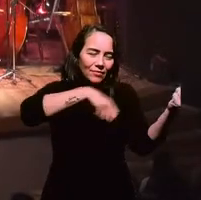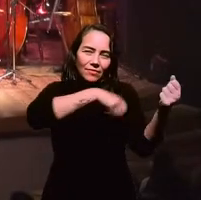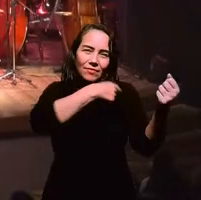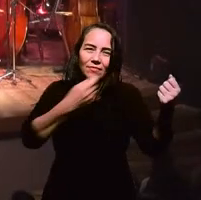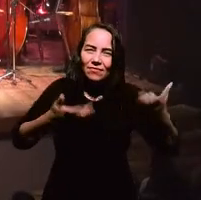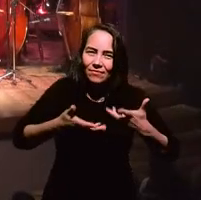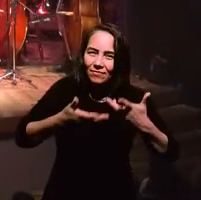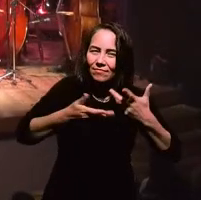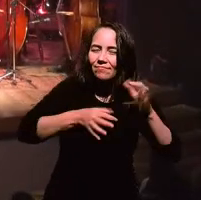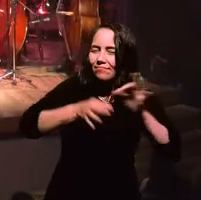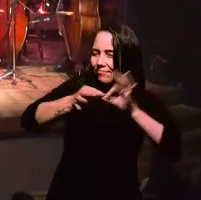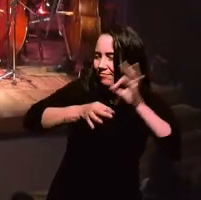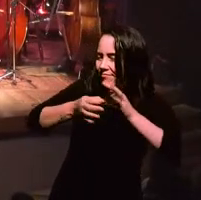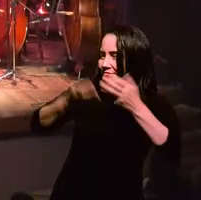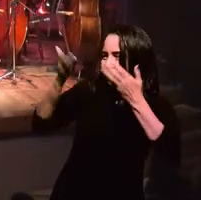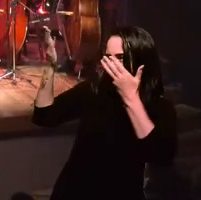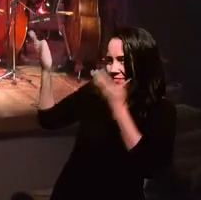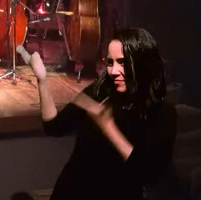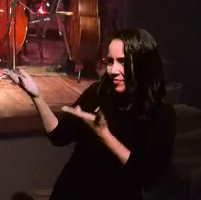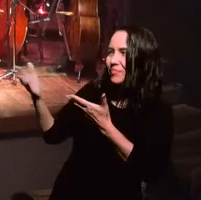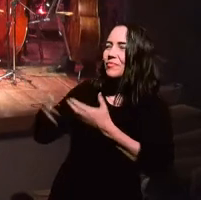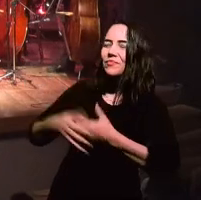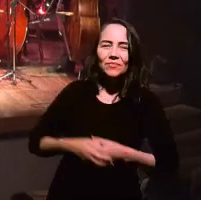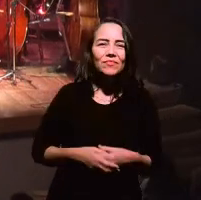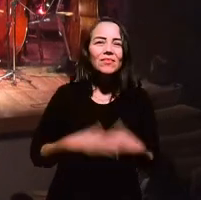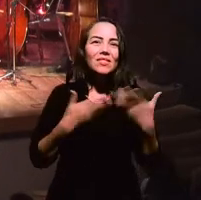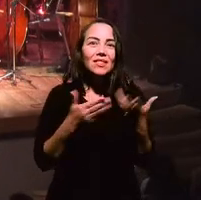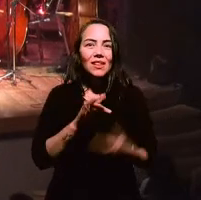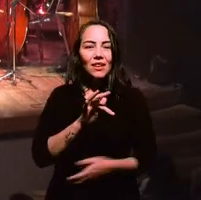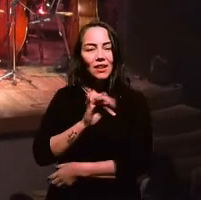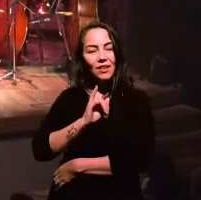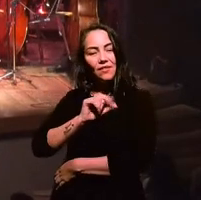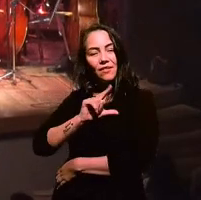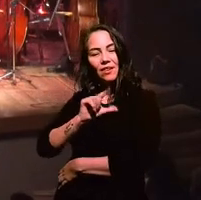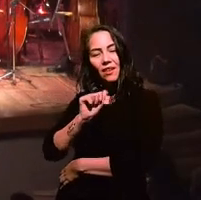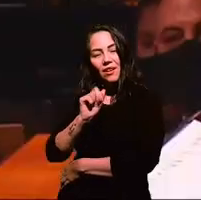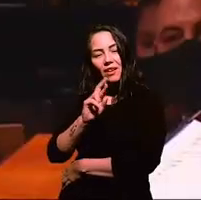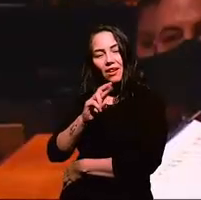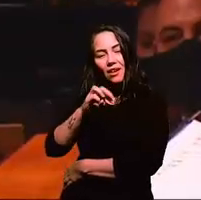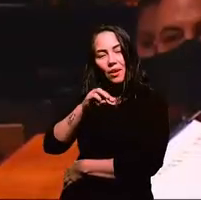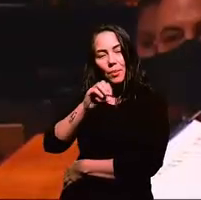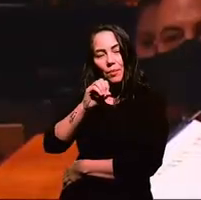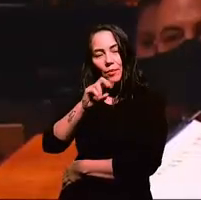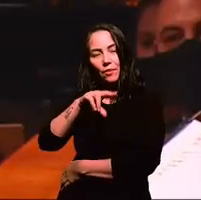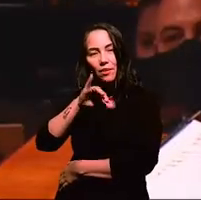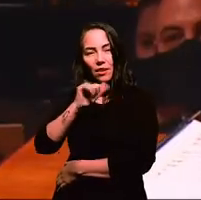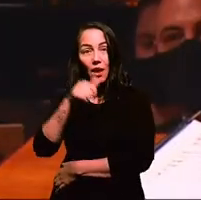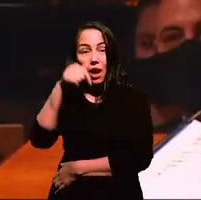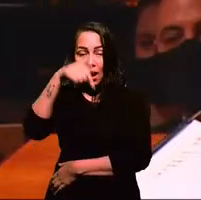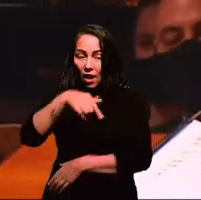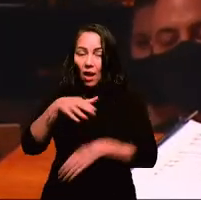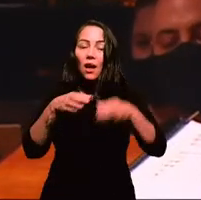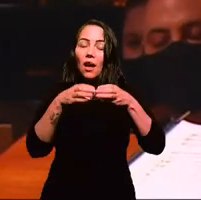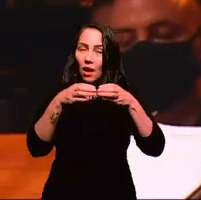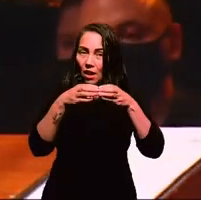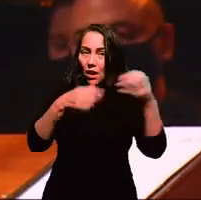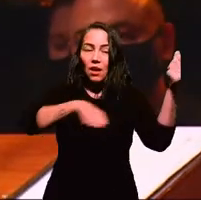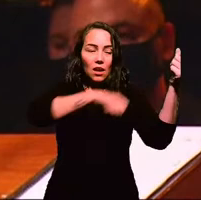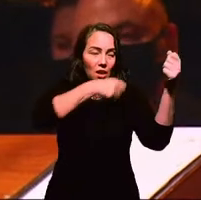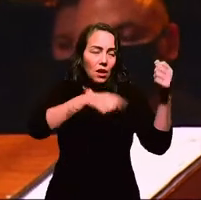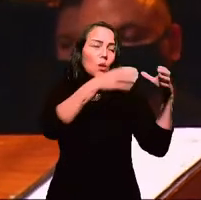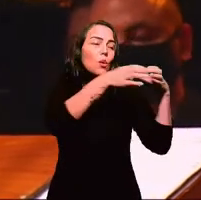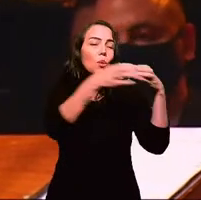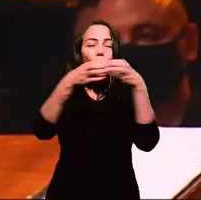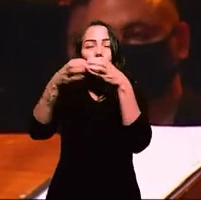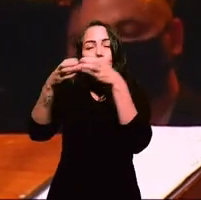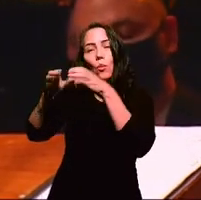com essa configuração aqui no palco, né? A Filarmônica estava tocando aqui durante a pandemia com grupos isolados, né, cordas